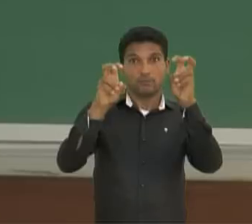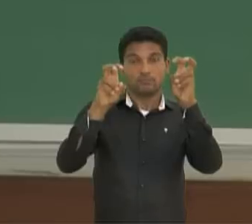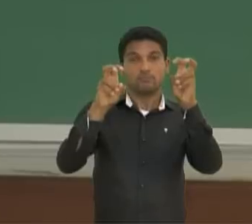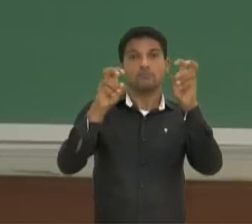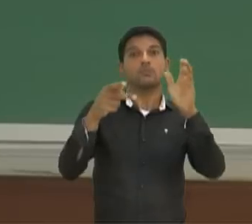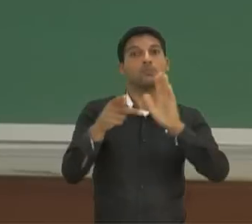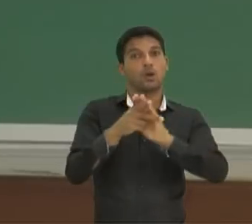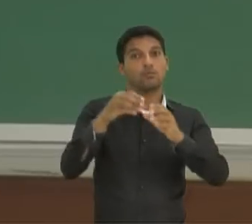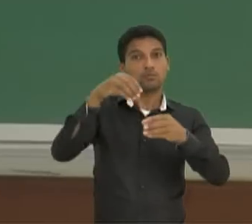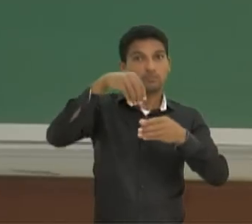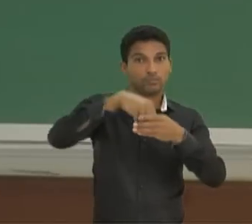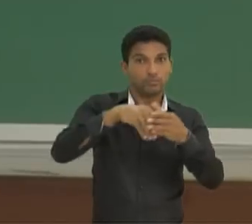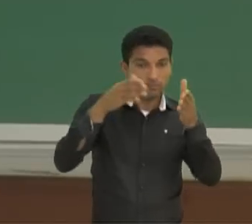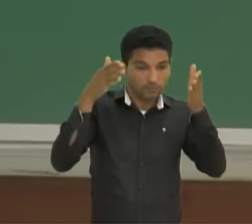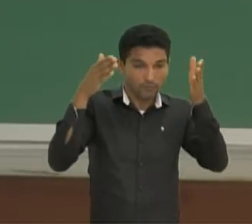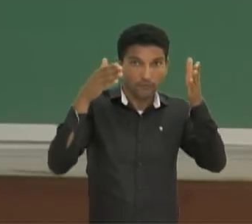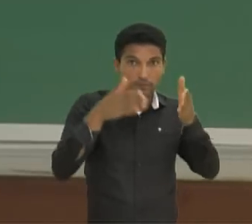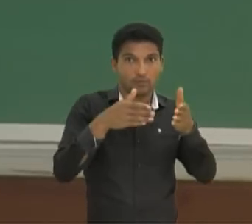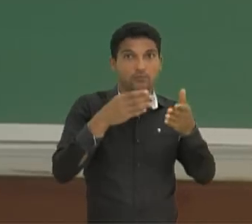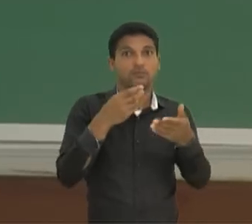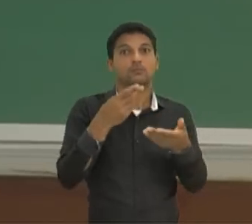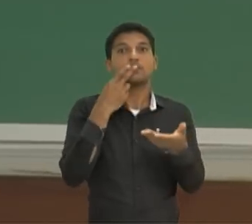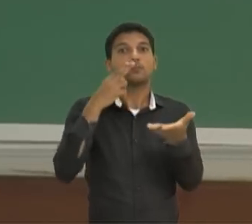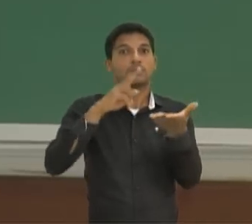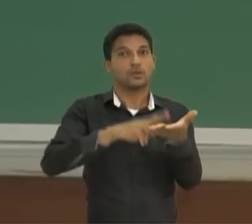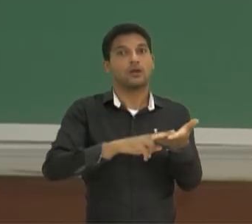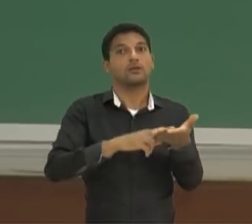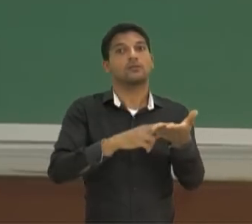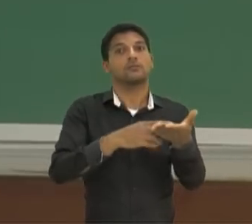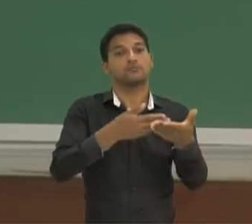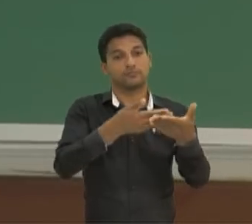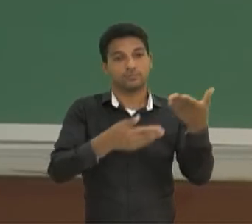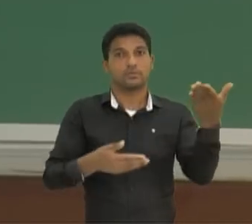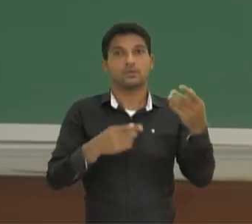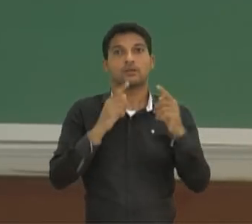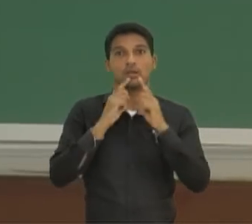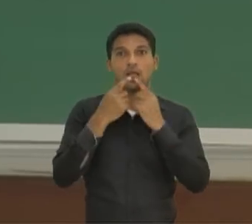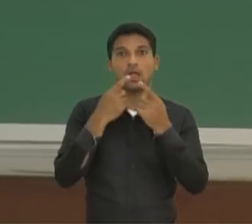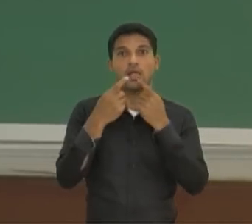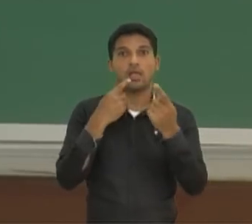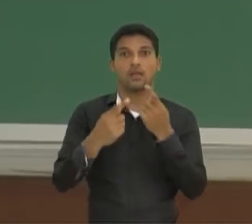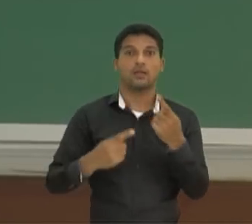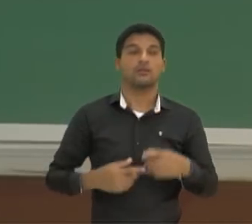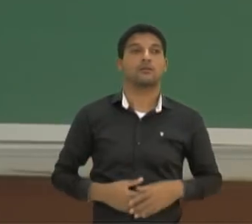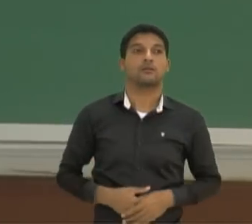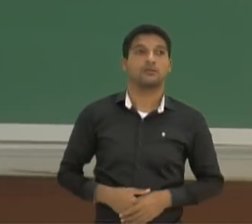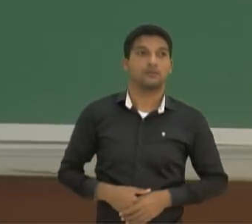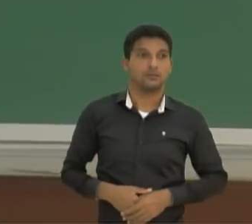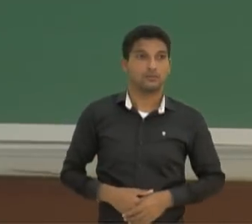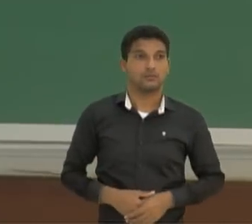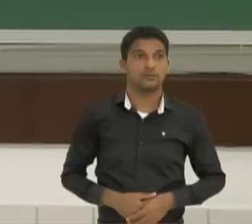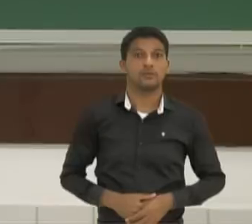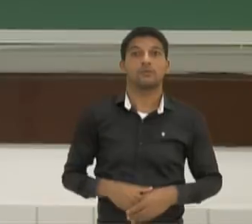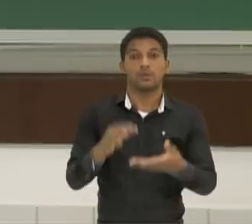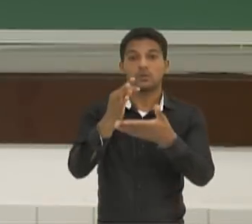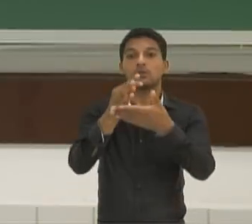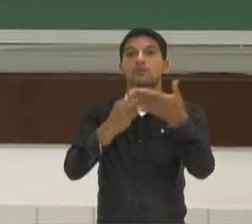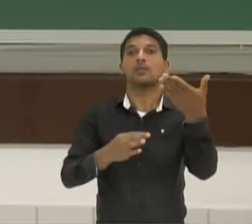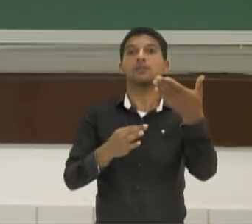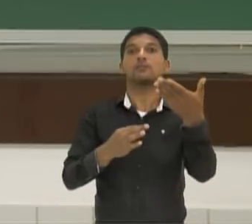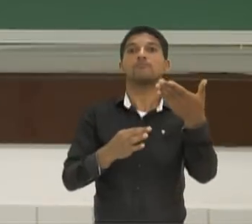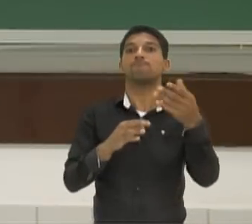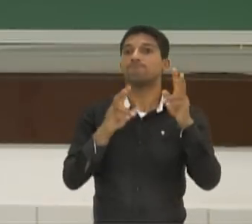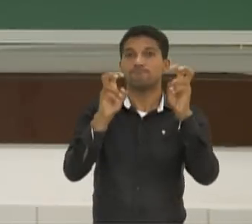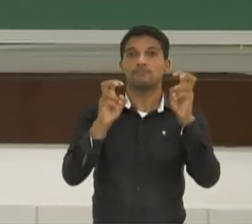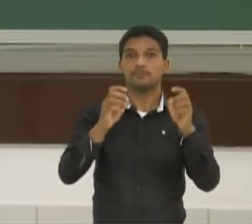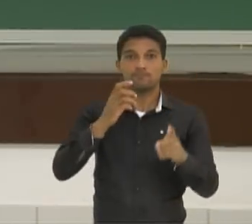né, especificamente com esse gênero discursivo. E fizemos a identificação do texto, né, a identificação do texto enquanto gênero textual.